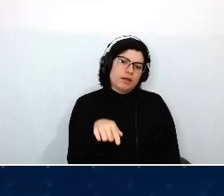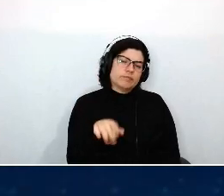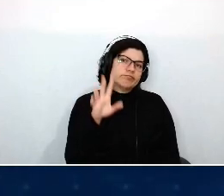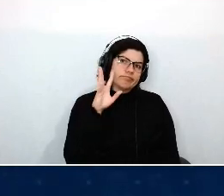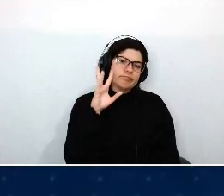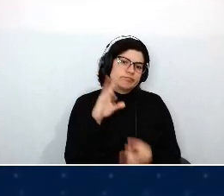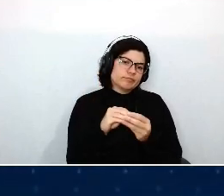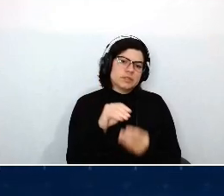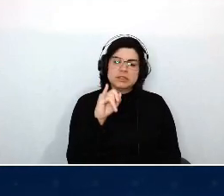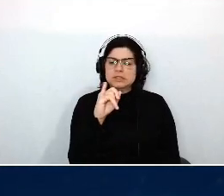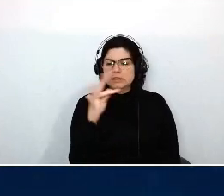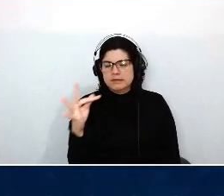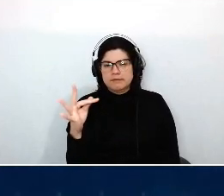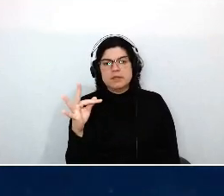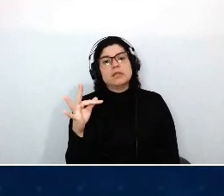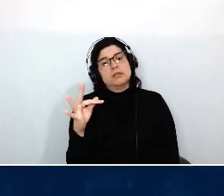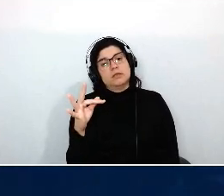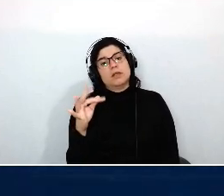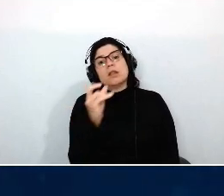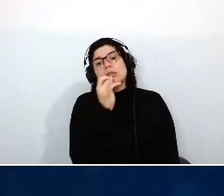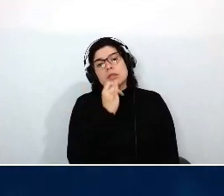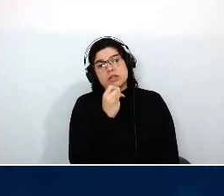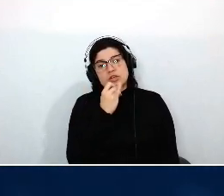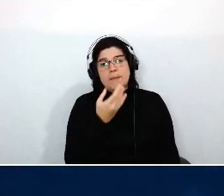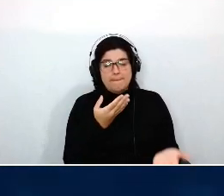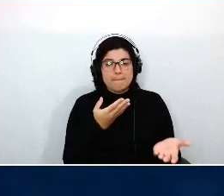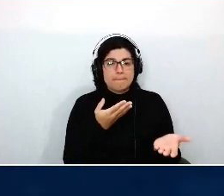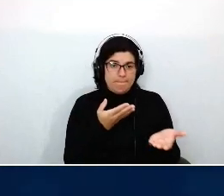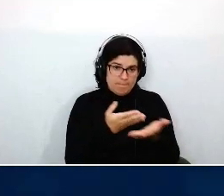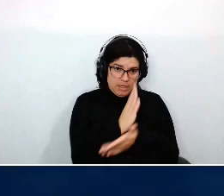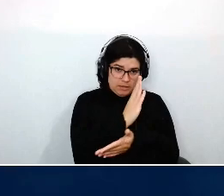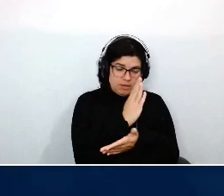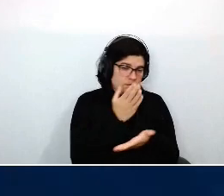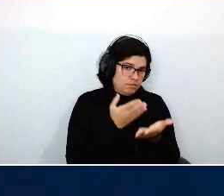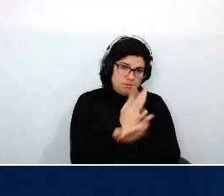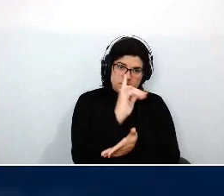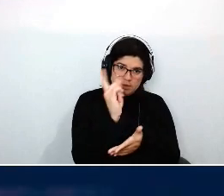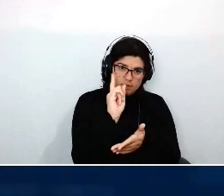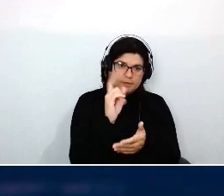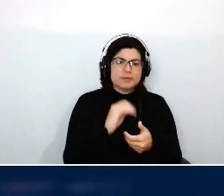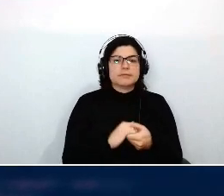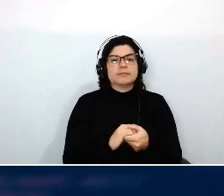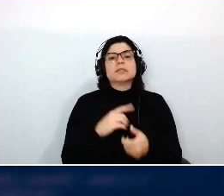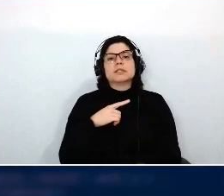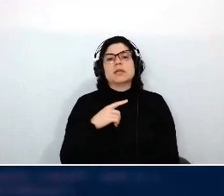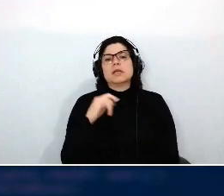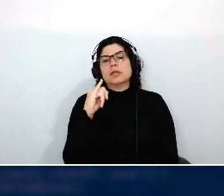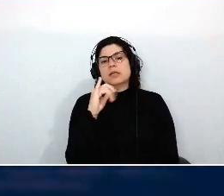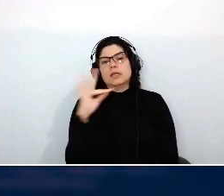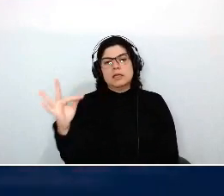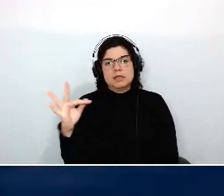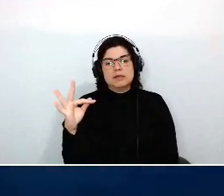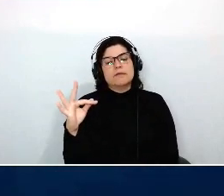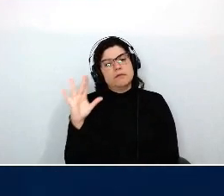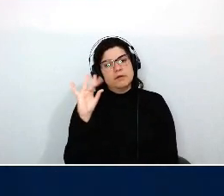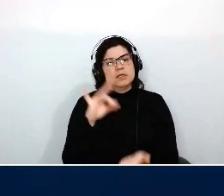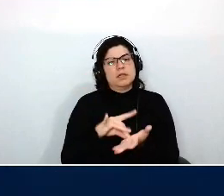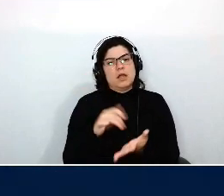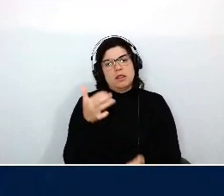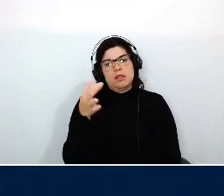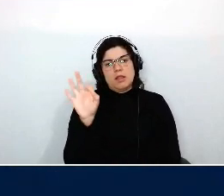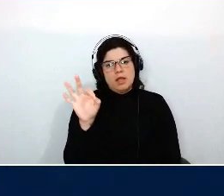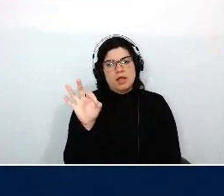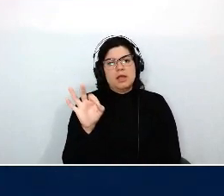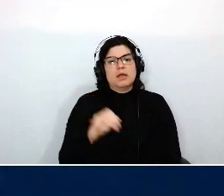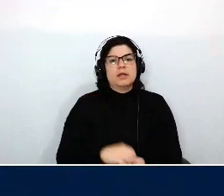o teste, se o teste passar, e alguma coisa se o teste não passar. Então, if true vai vir 10, né? Que é o 10 do primeiro cara. If false vai vir nil, porque eu